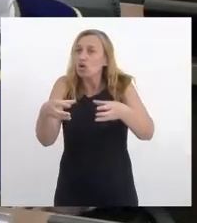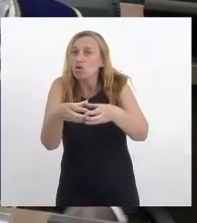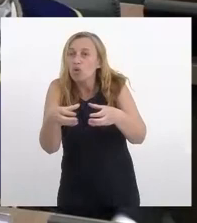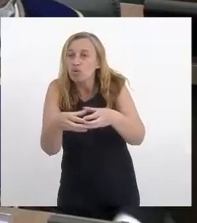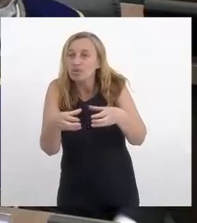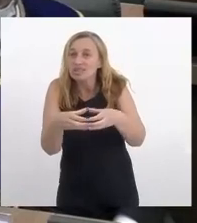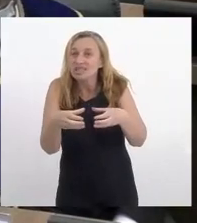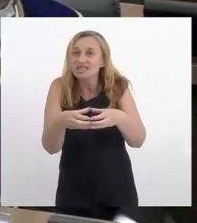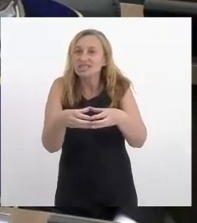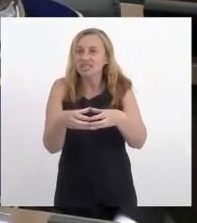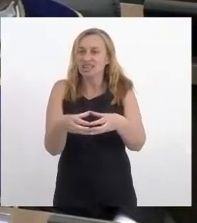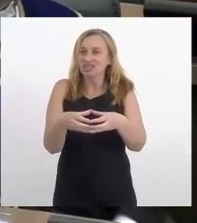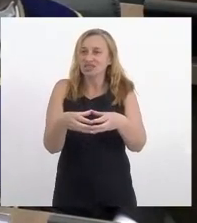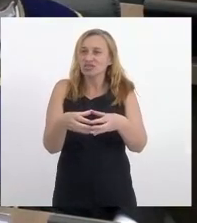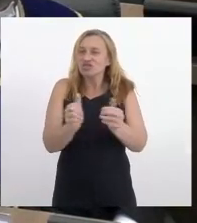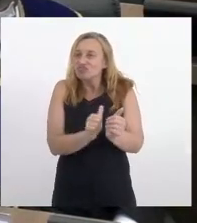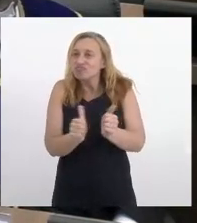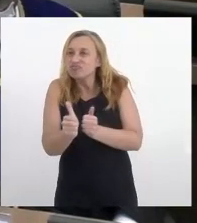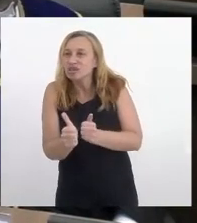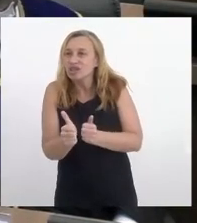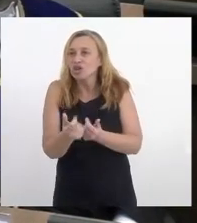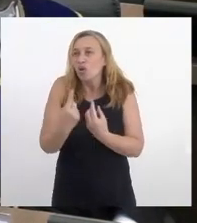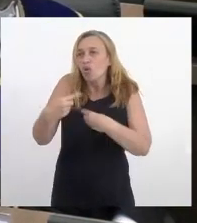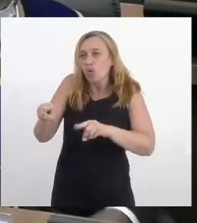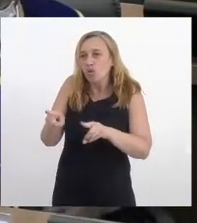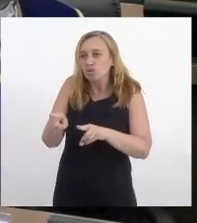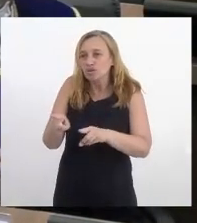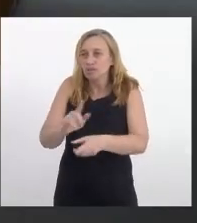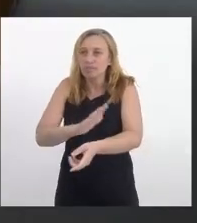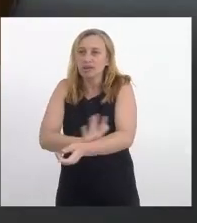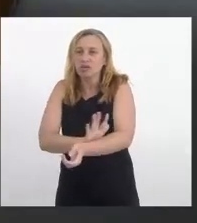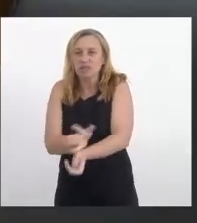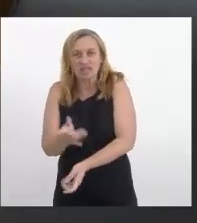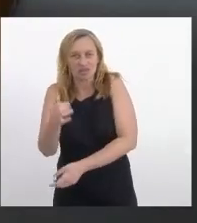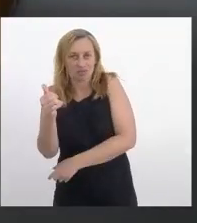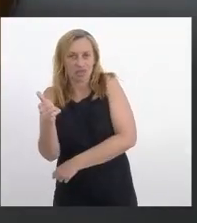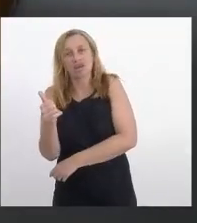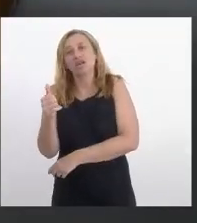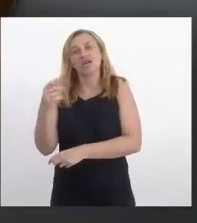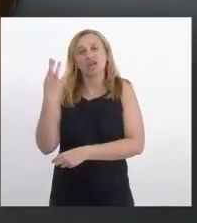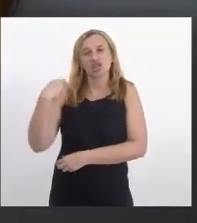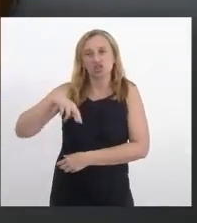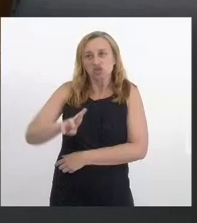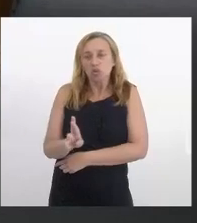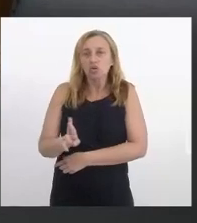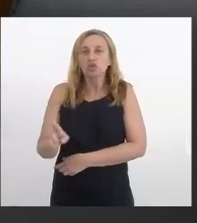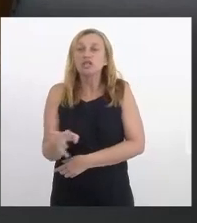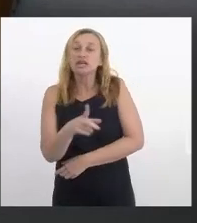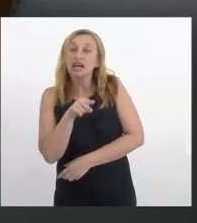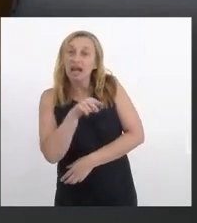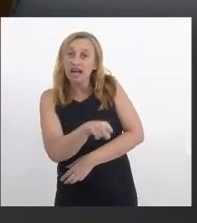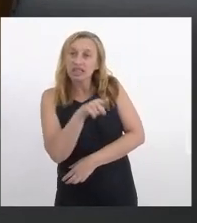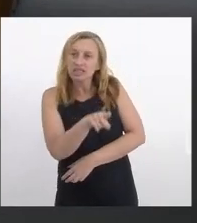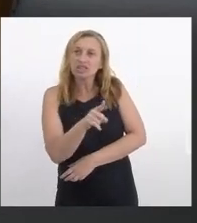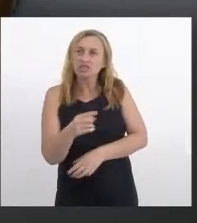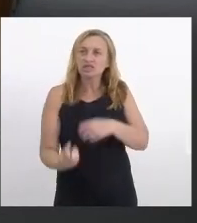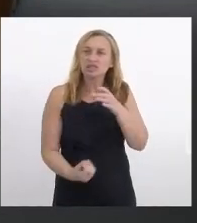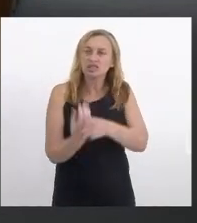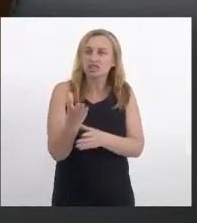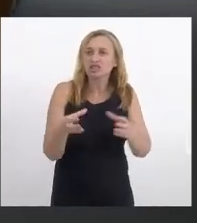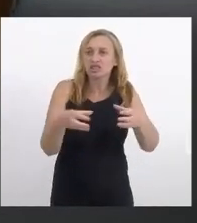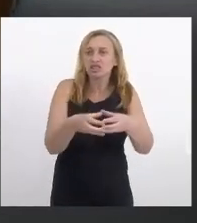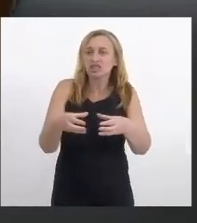comissão de enfrentamento à intolerância religiosa. E ali nós instituímos em todas